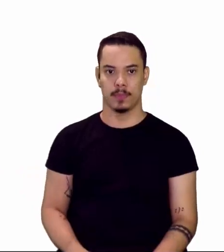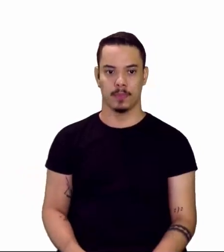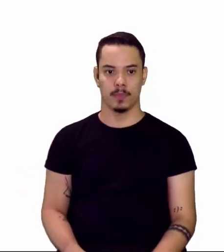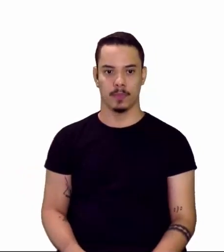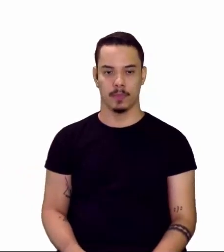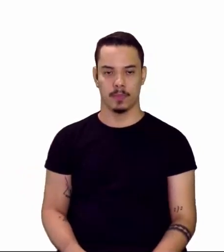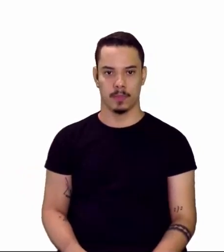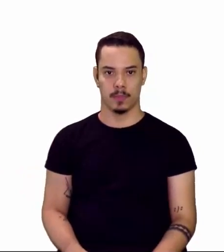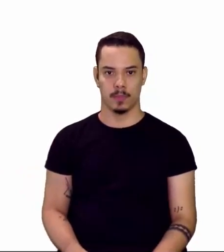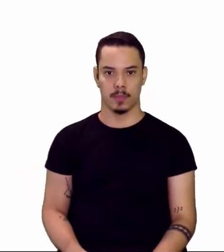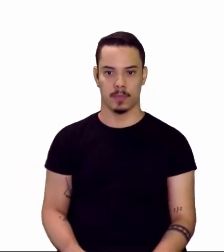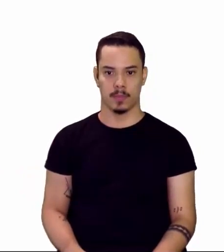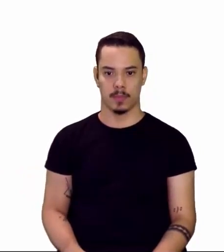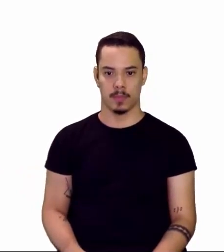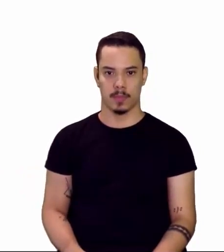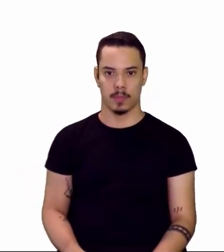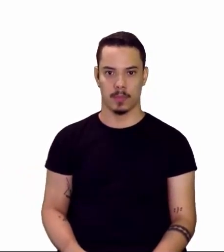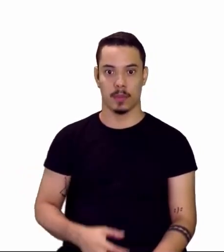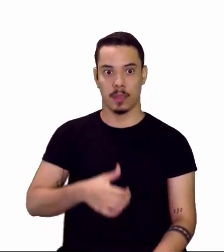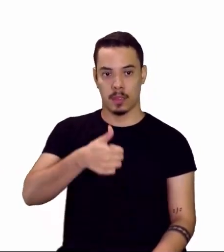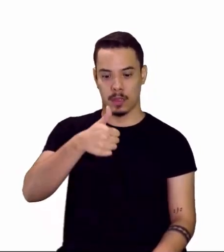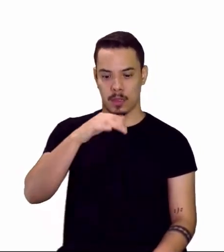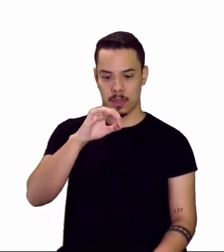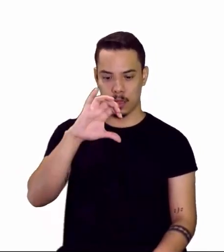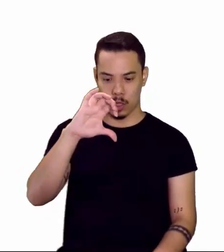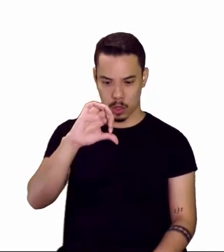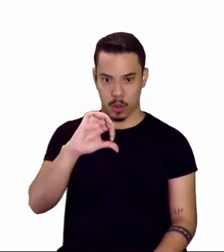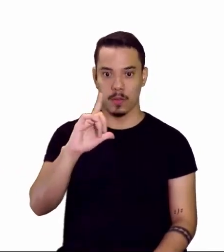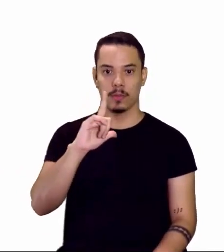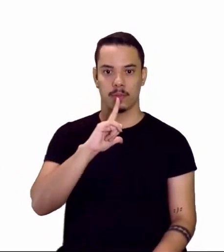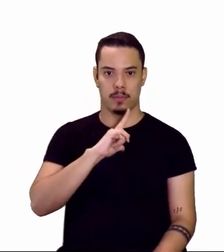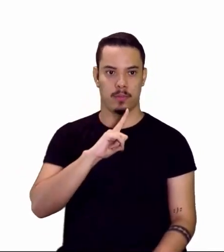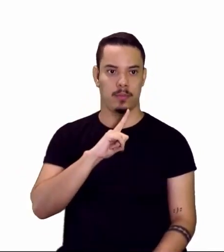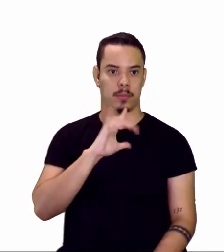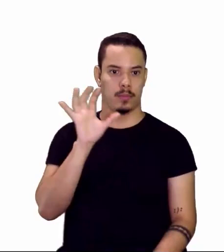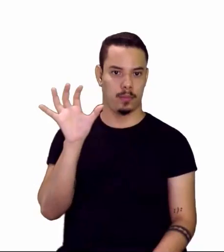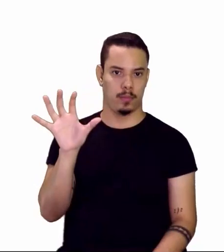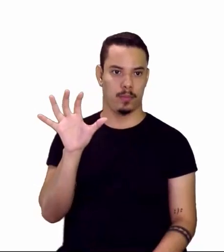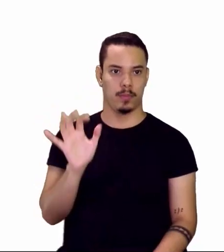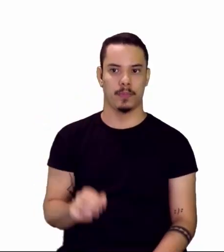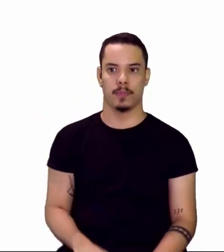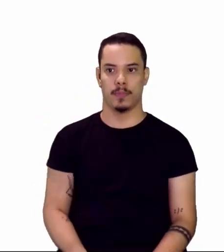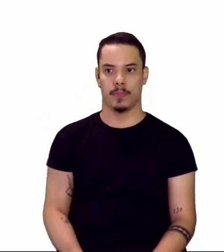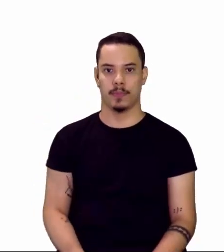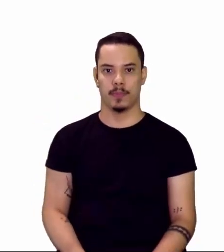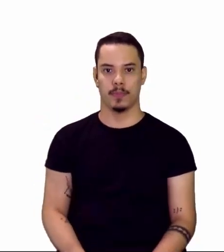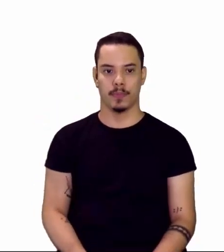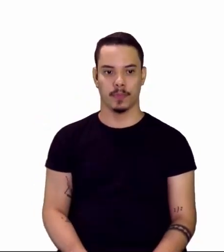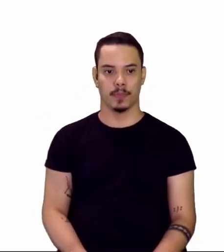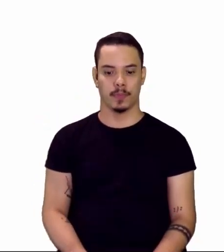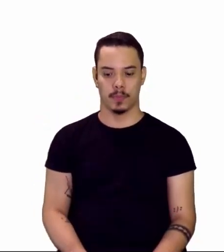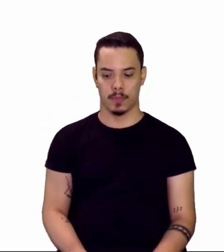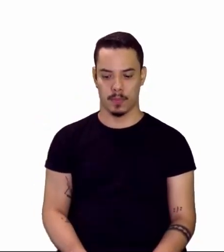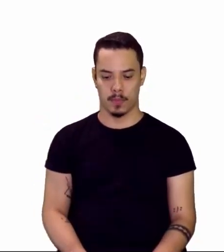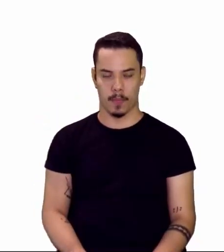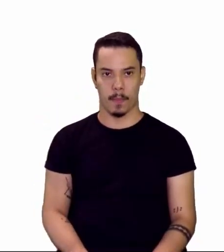Então, aí nós temos 109 graus, que caracteriza a tetraédrica, tá bom? E só lembrando que